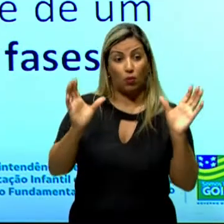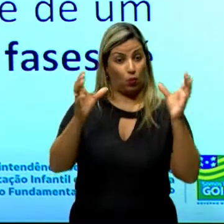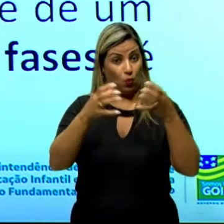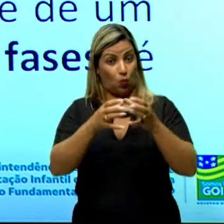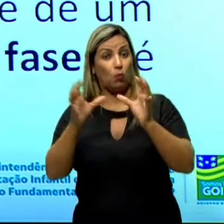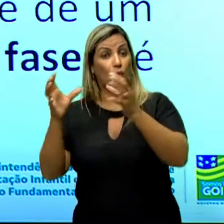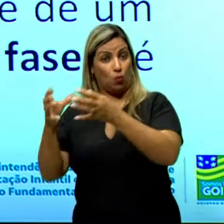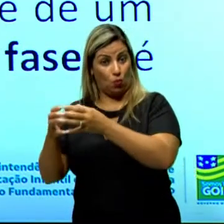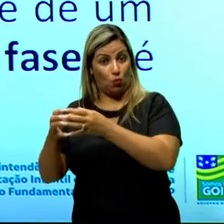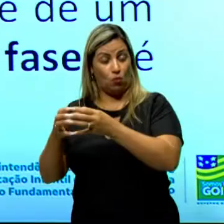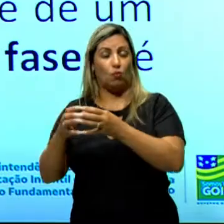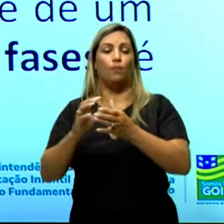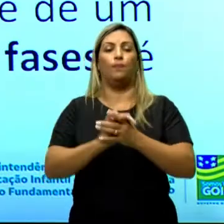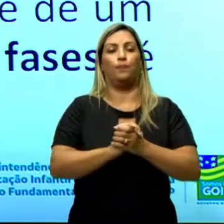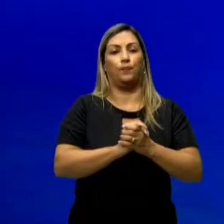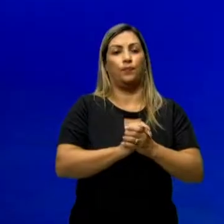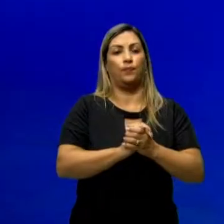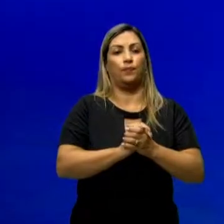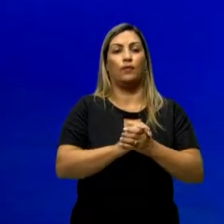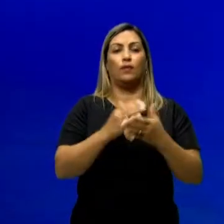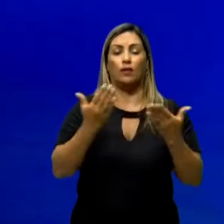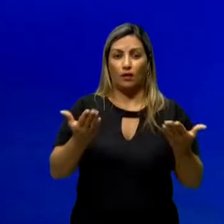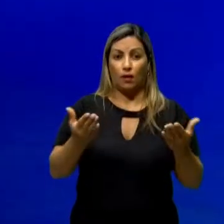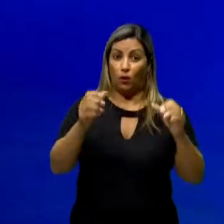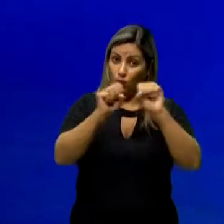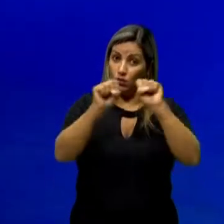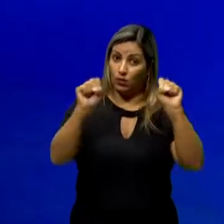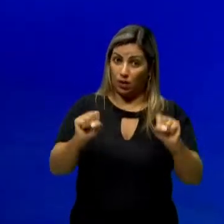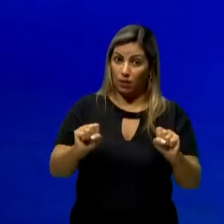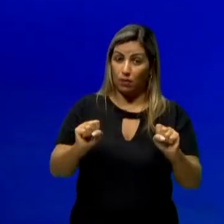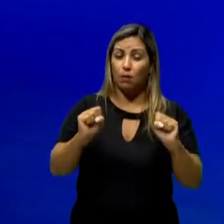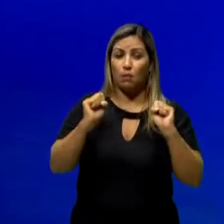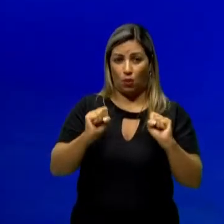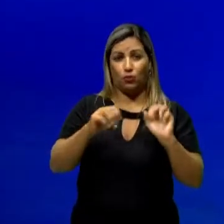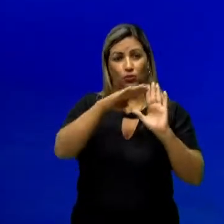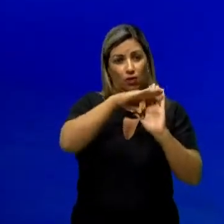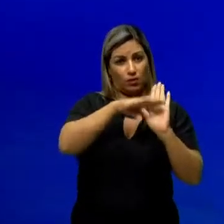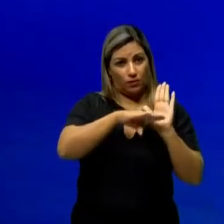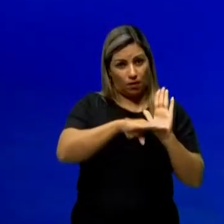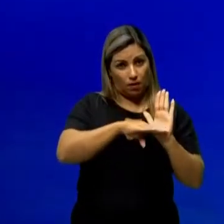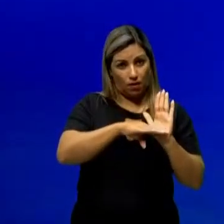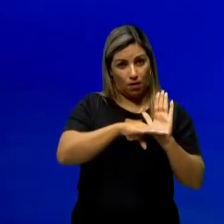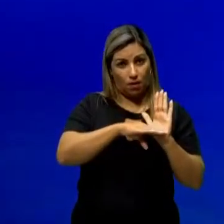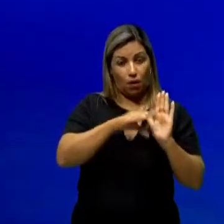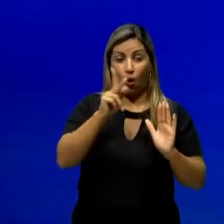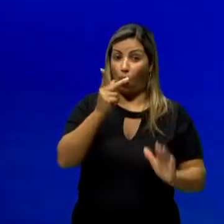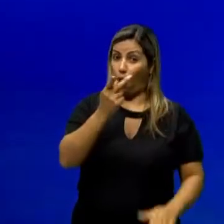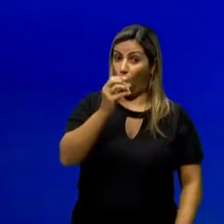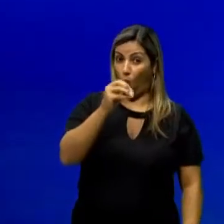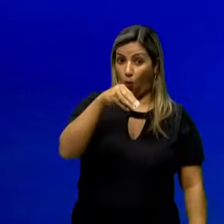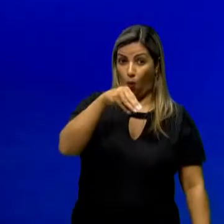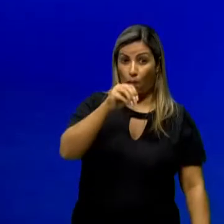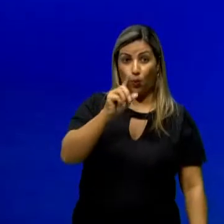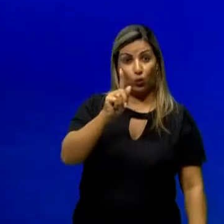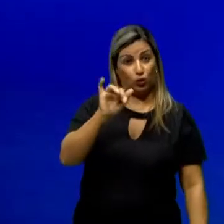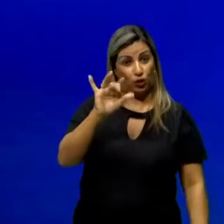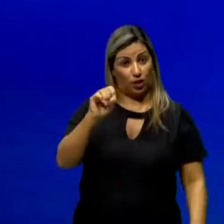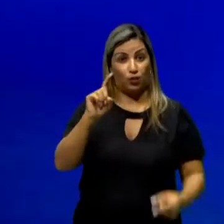de classificação. Assim, o sistema pode ser classificado em homogêneo